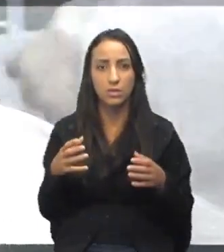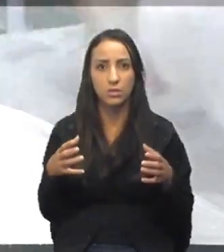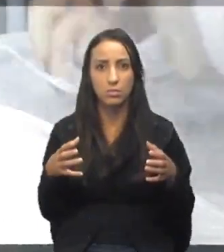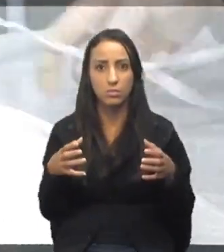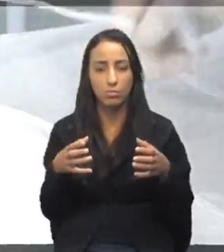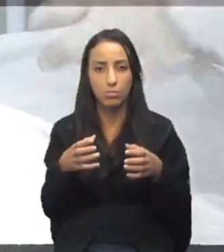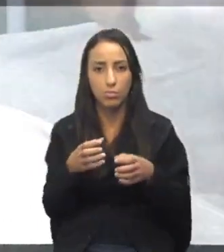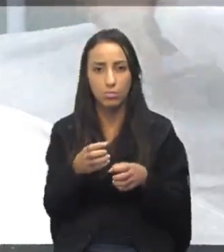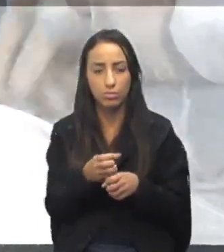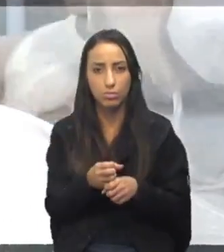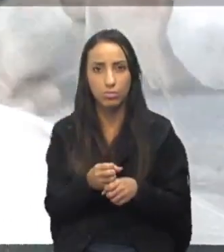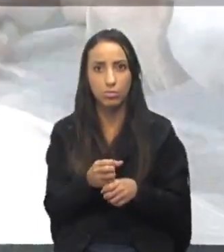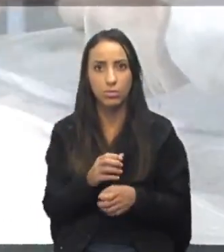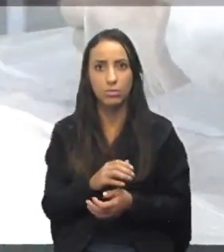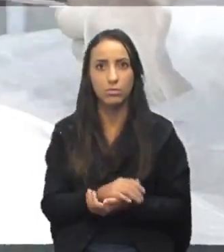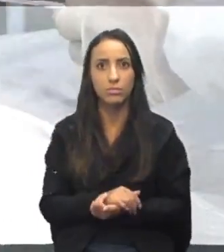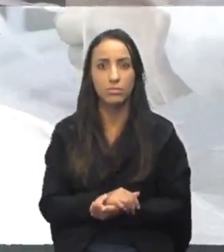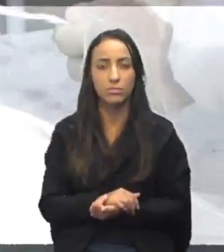cuff dessa cânula,